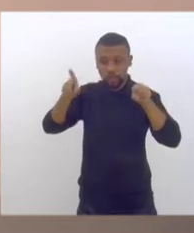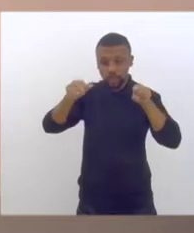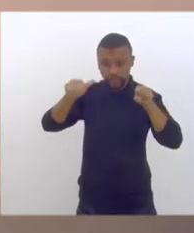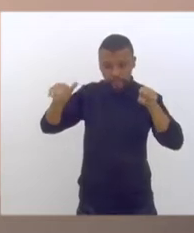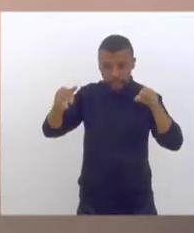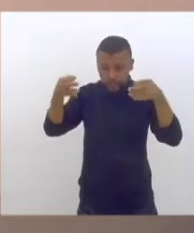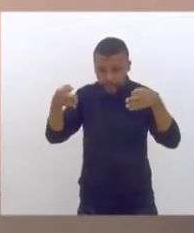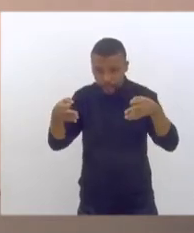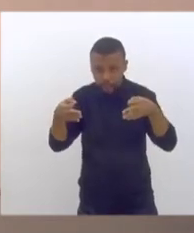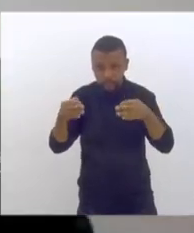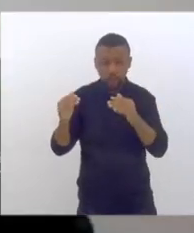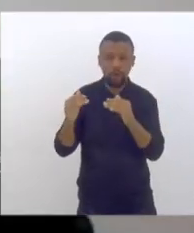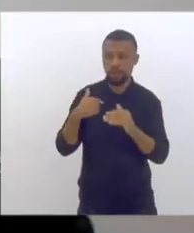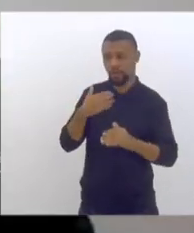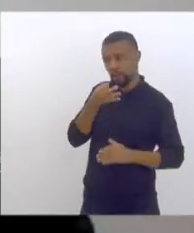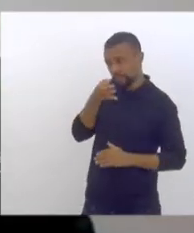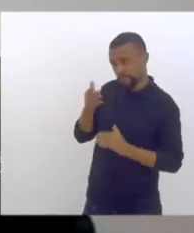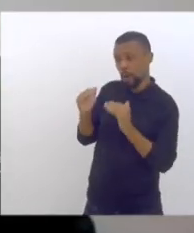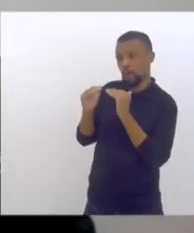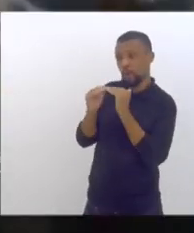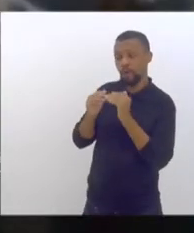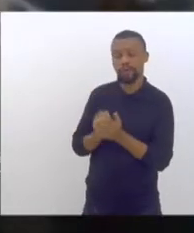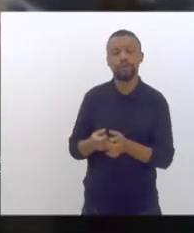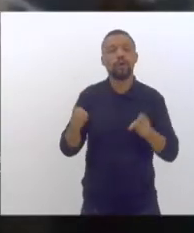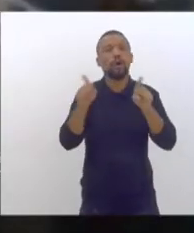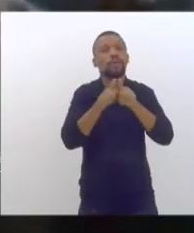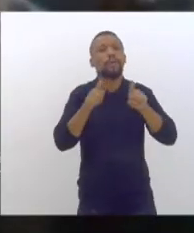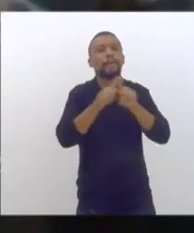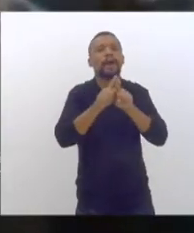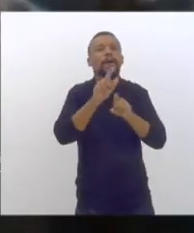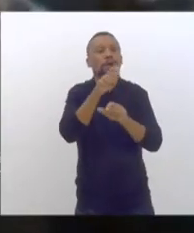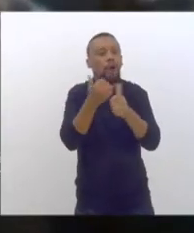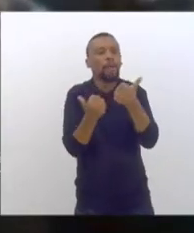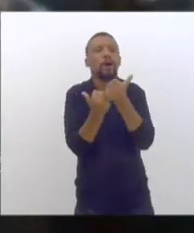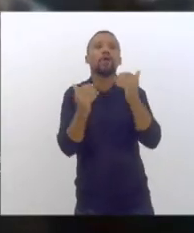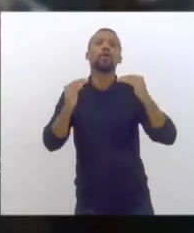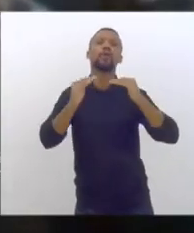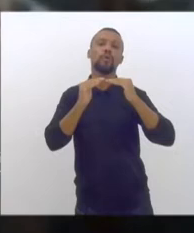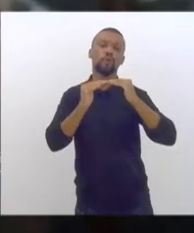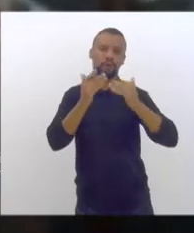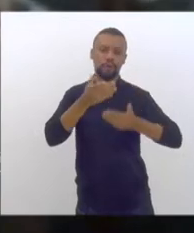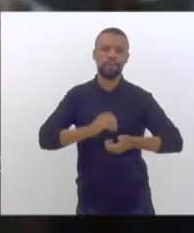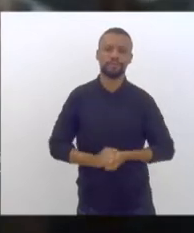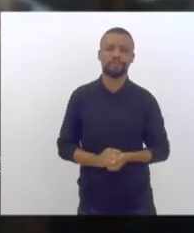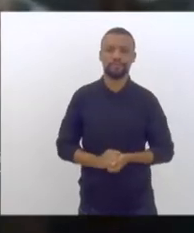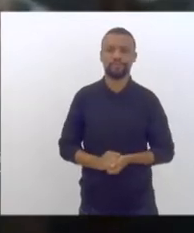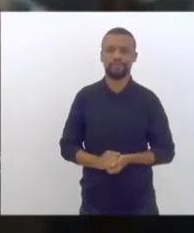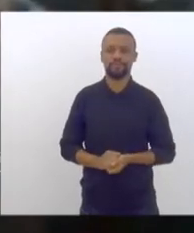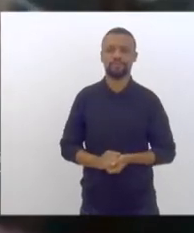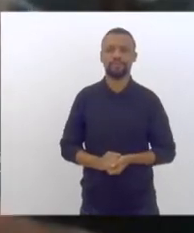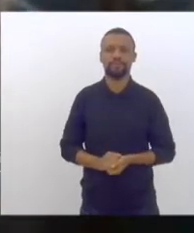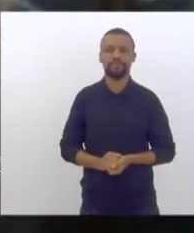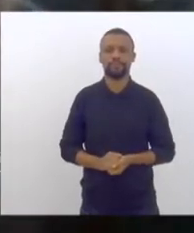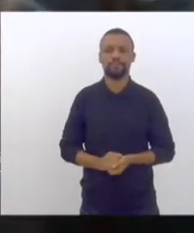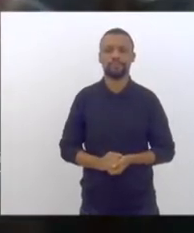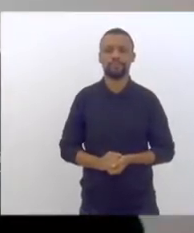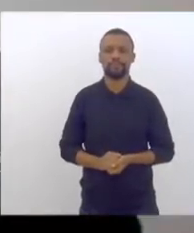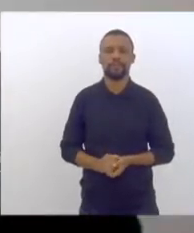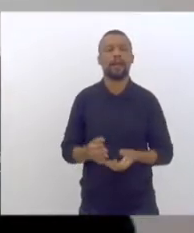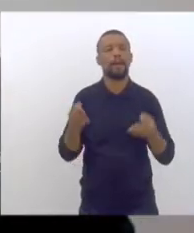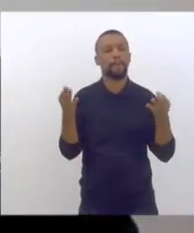minha parte eu estou de acordo também amor de acordo também Rodrigo Rodrigo